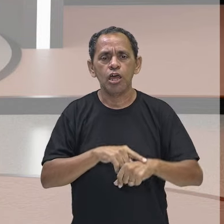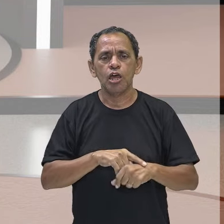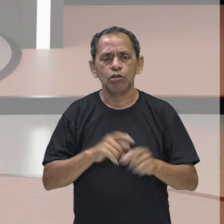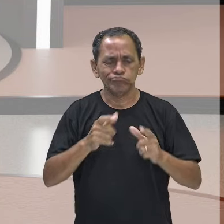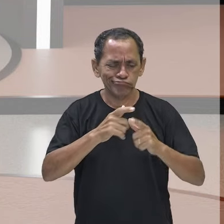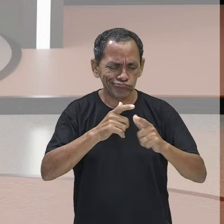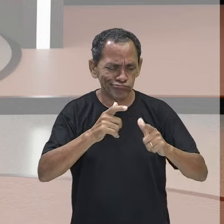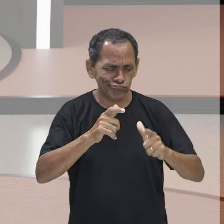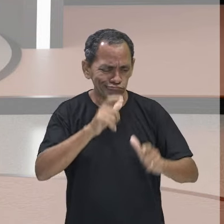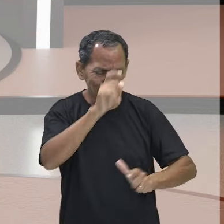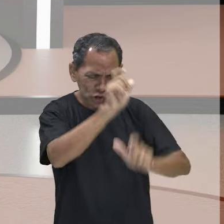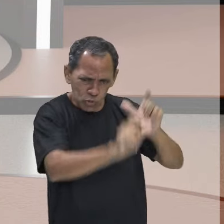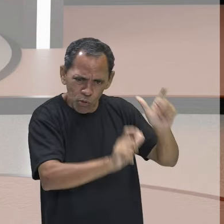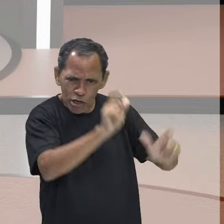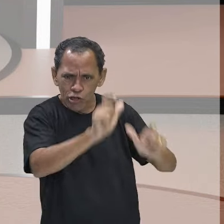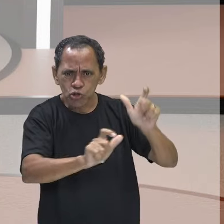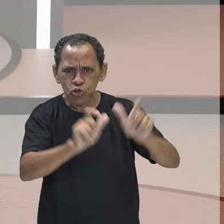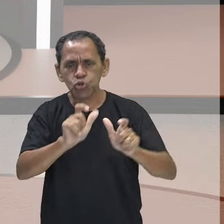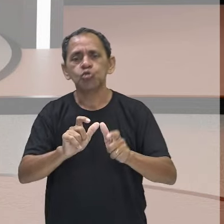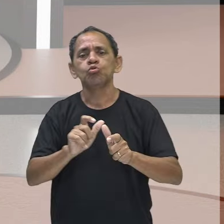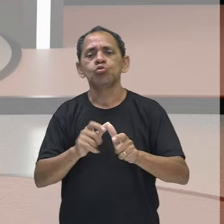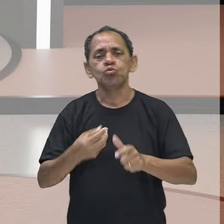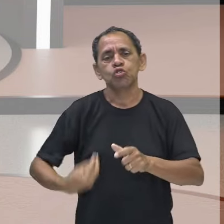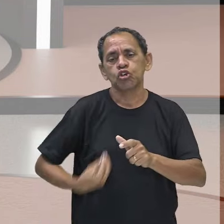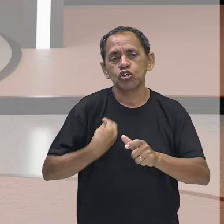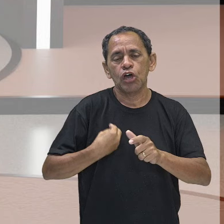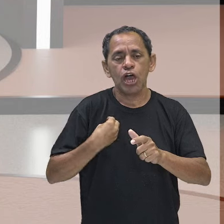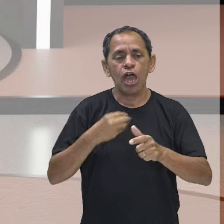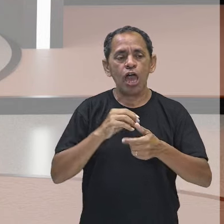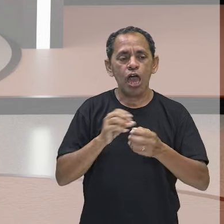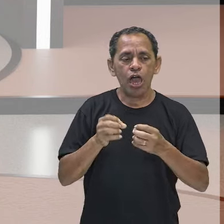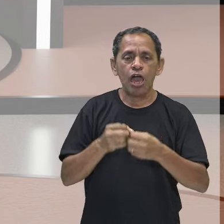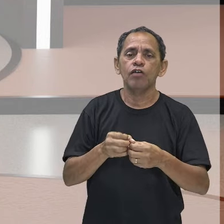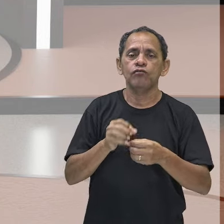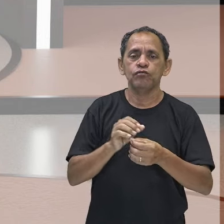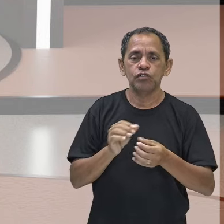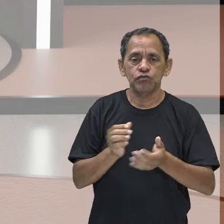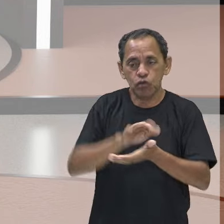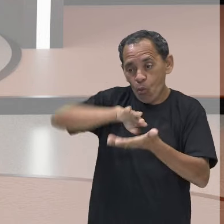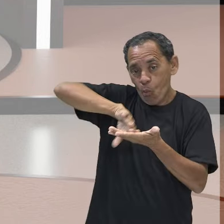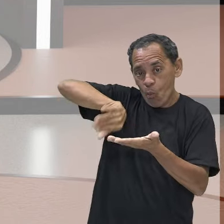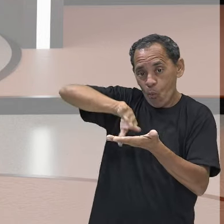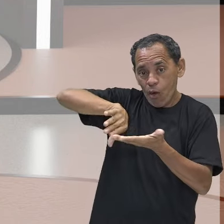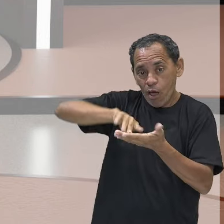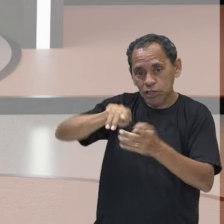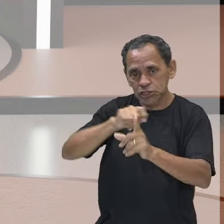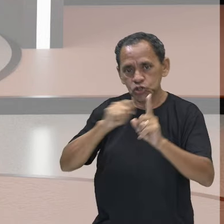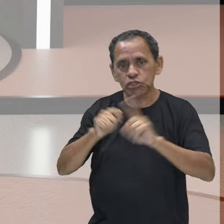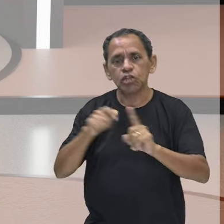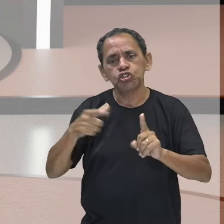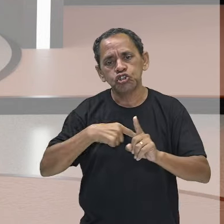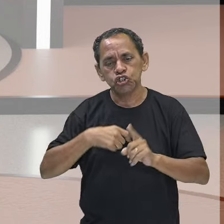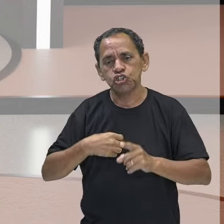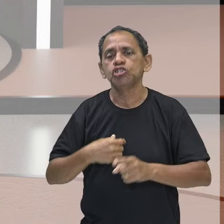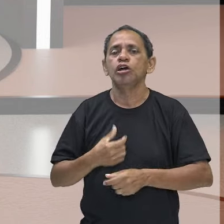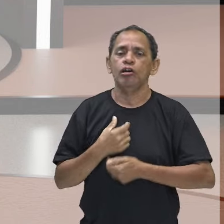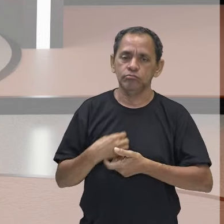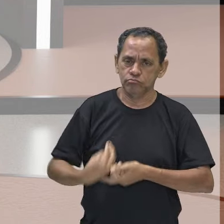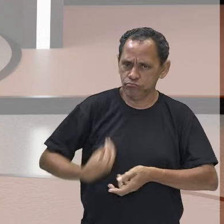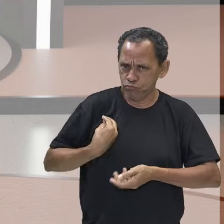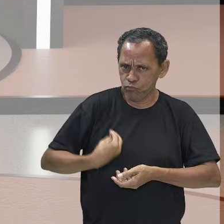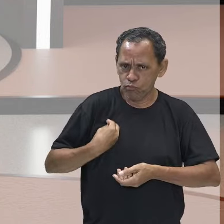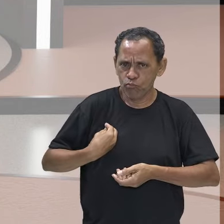à margem da sociedade tinha uma expectativa de vida baixa, tinha uma vida sofrida, e quando surge